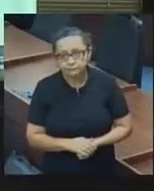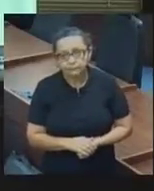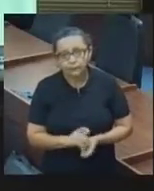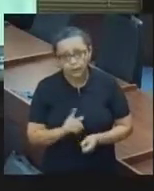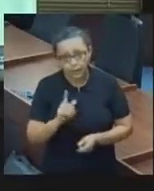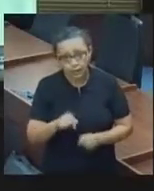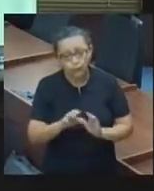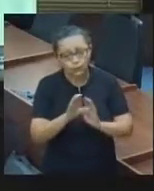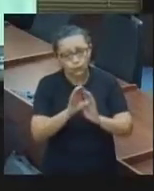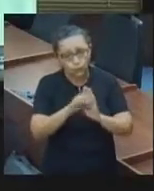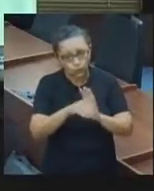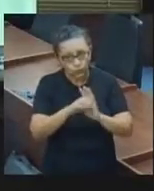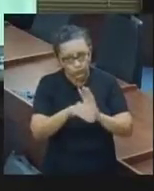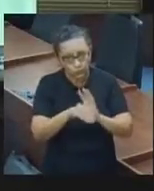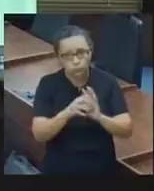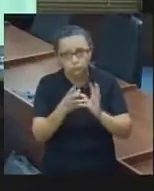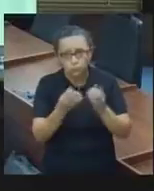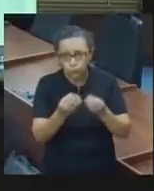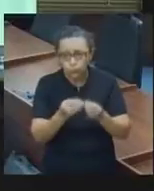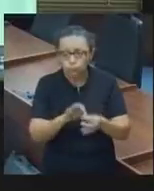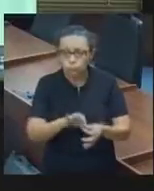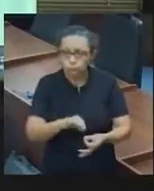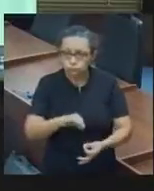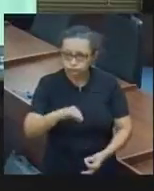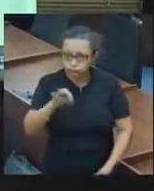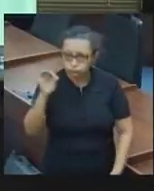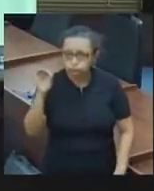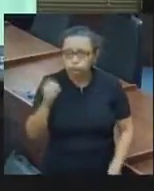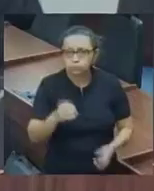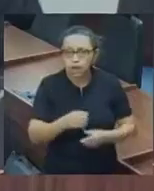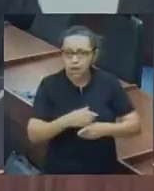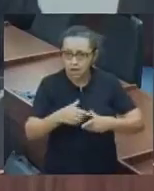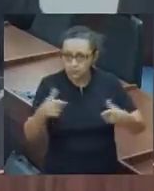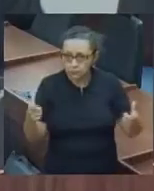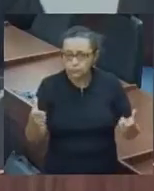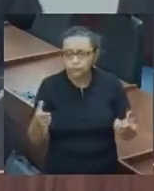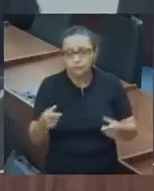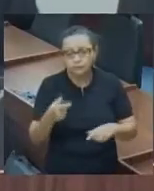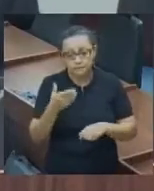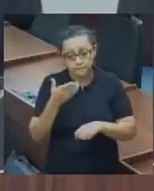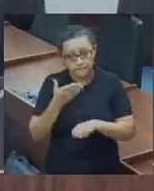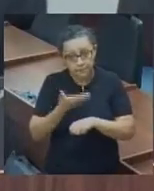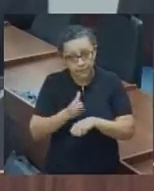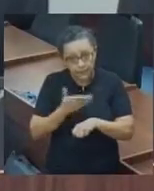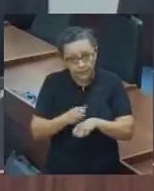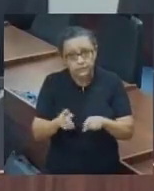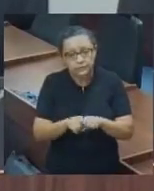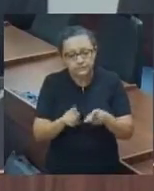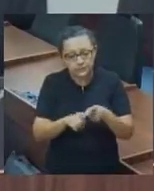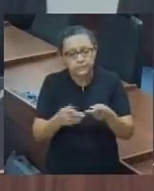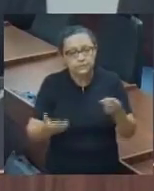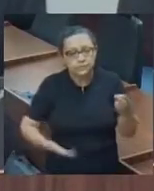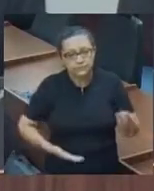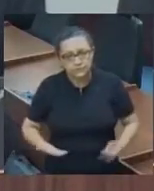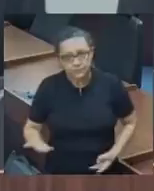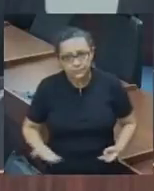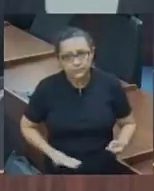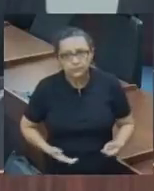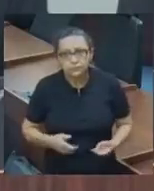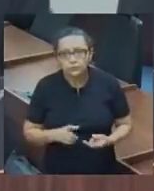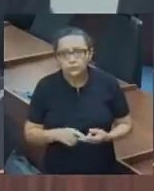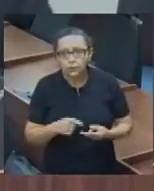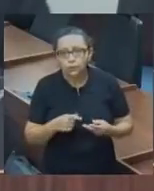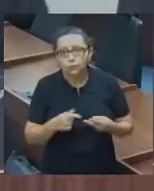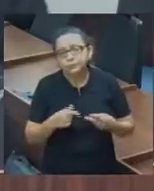conceito portanto muito amplo na práticas e serviços também têm um órgão